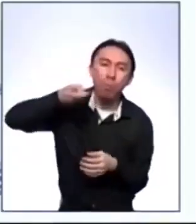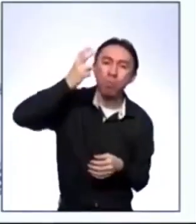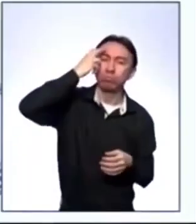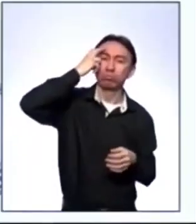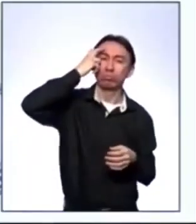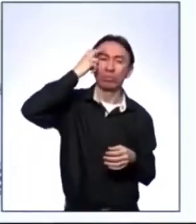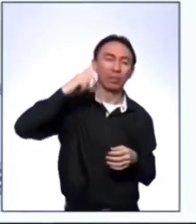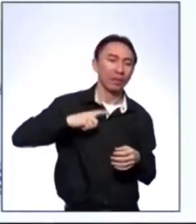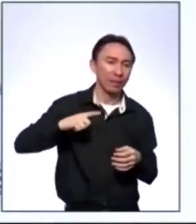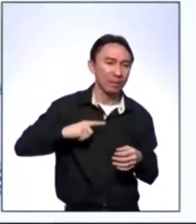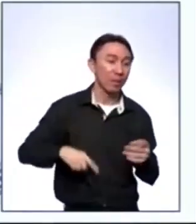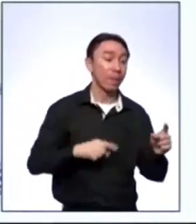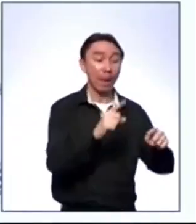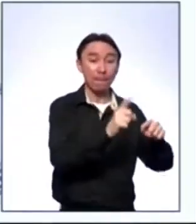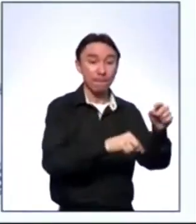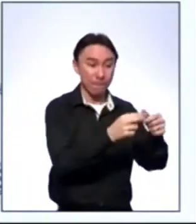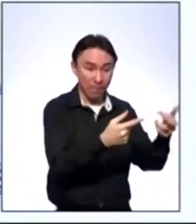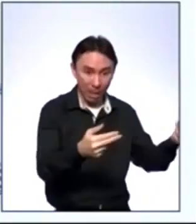bens materiais e imateriais.